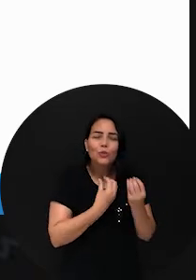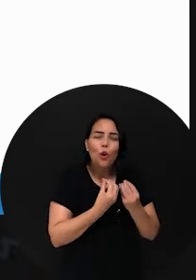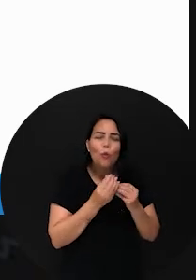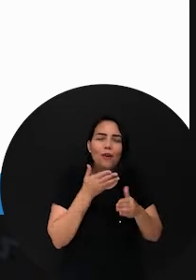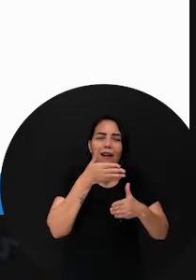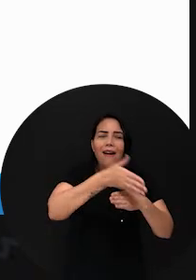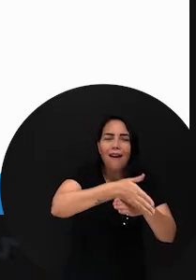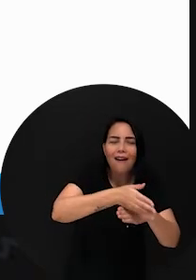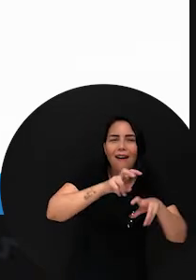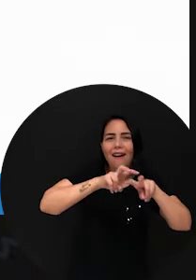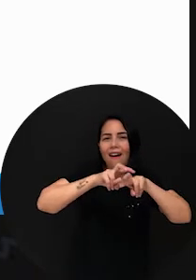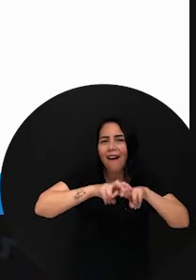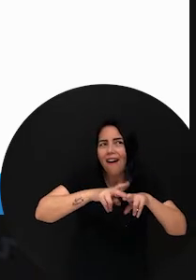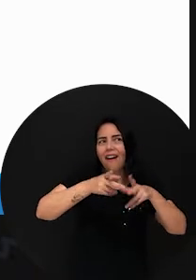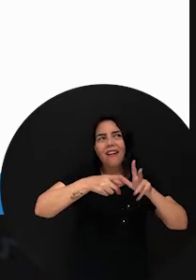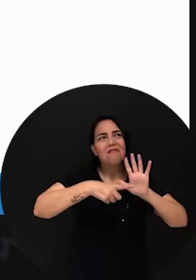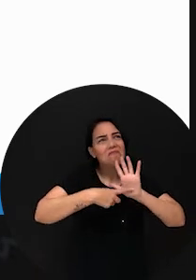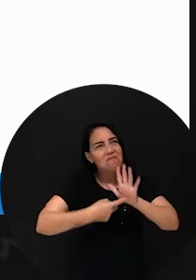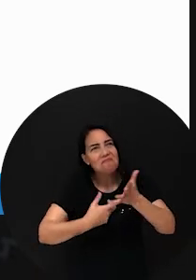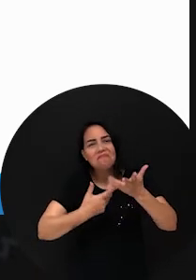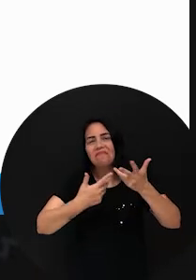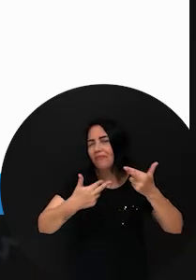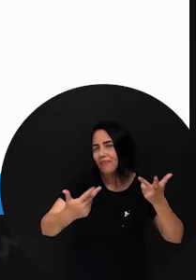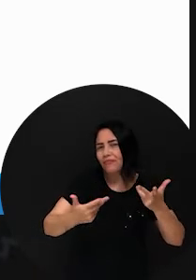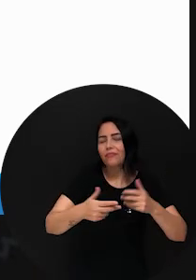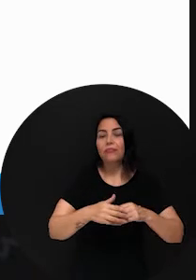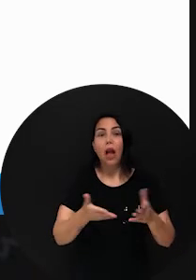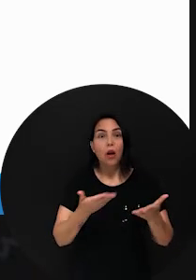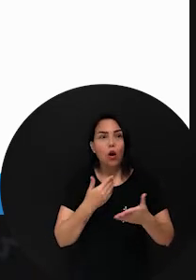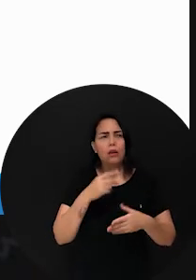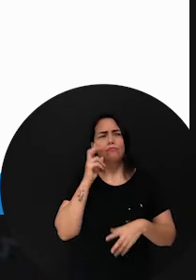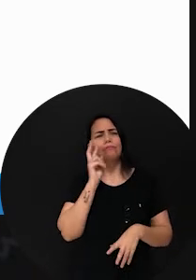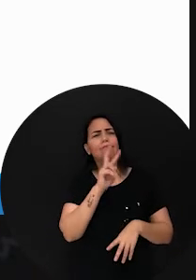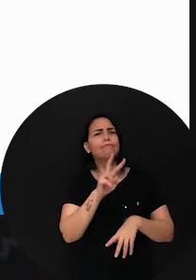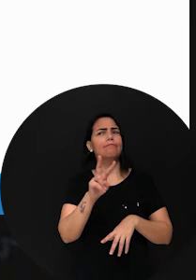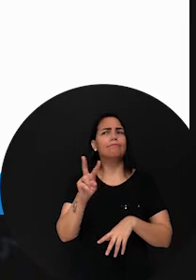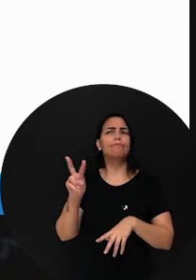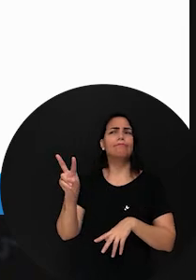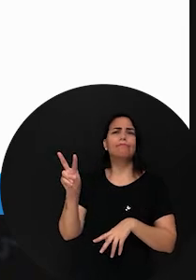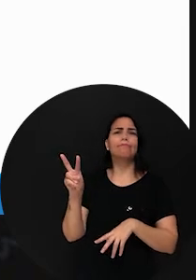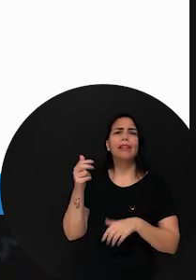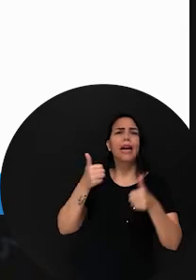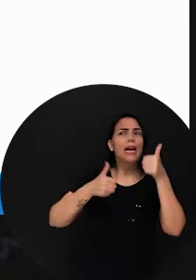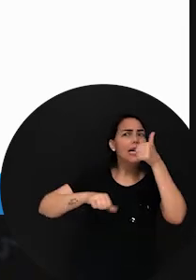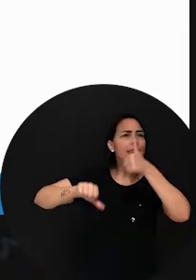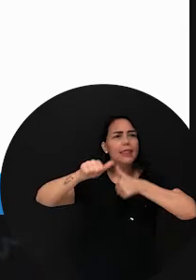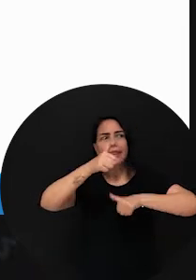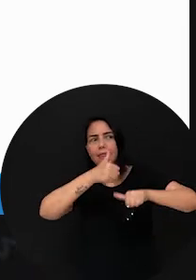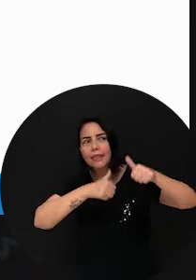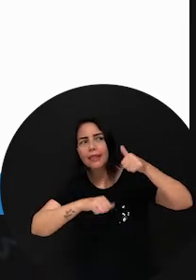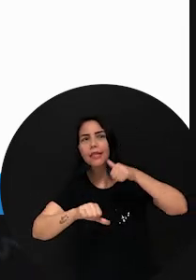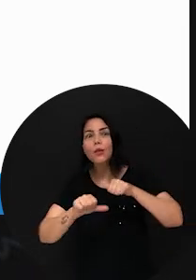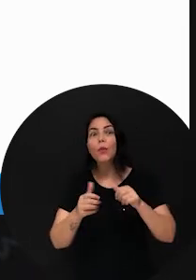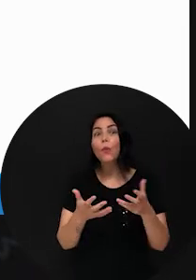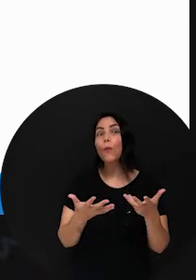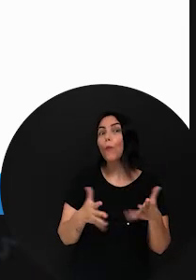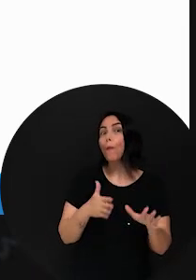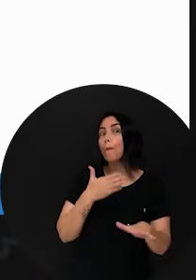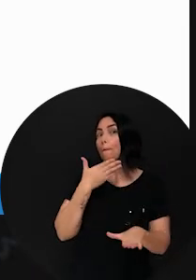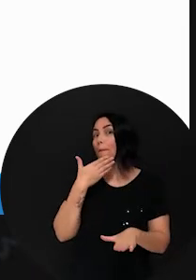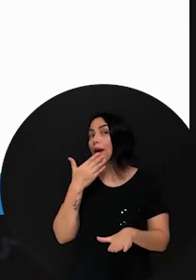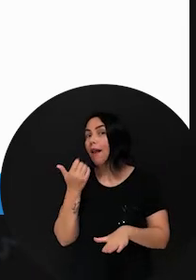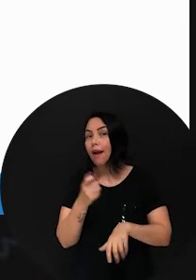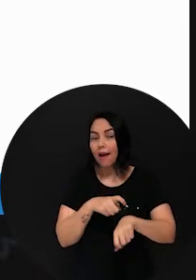ver, selecionar, assim, o que foi o auge das apresentações, né, quais foram os melhores momentos da